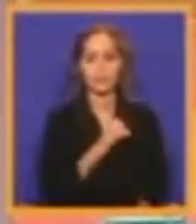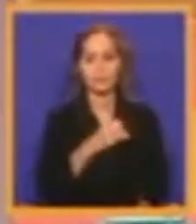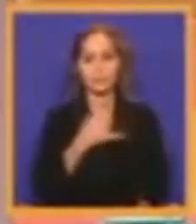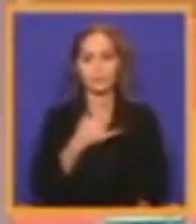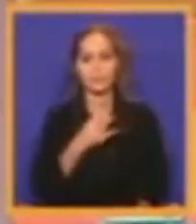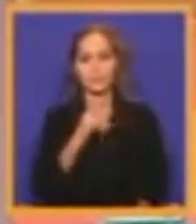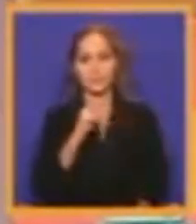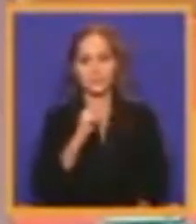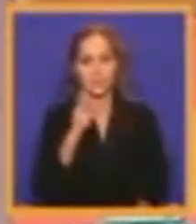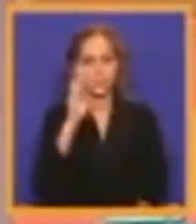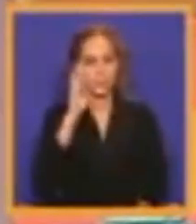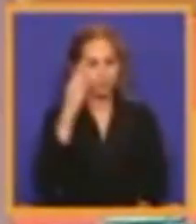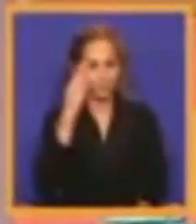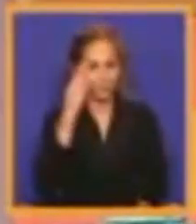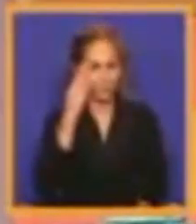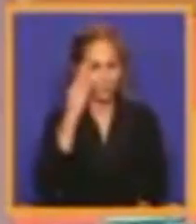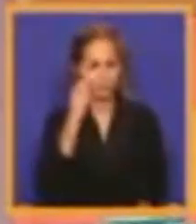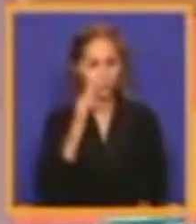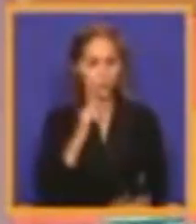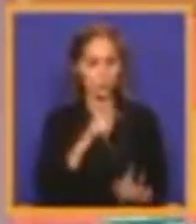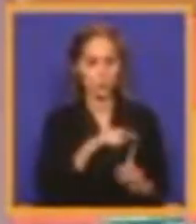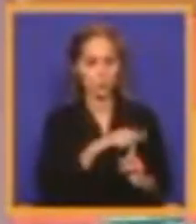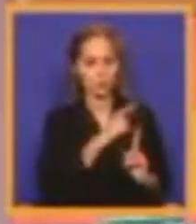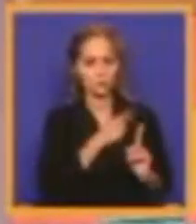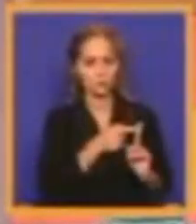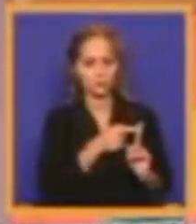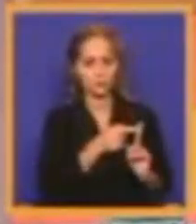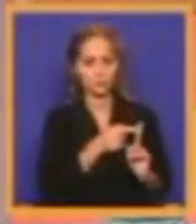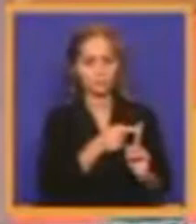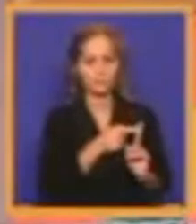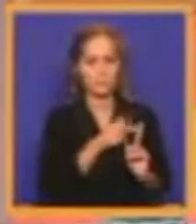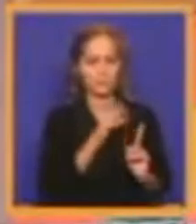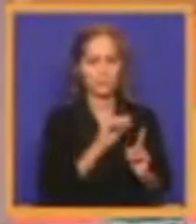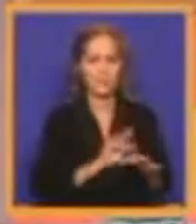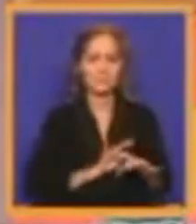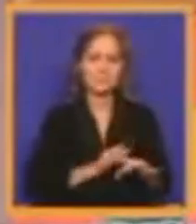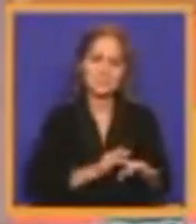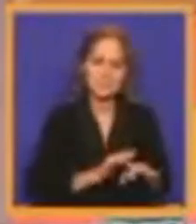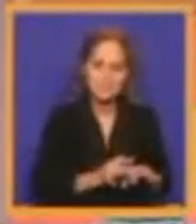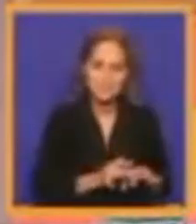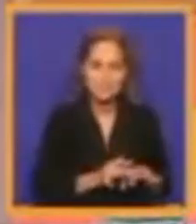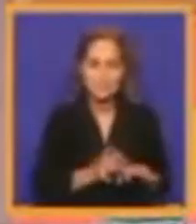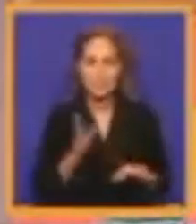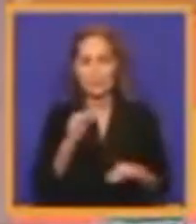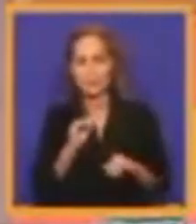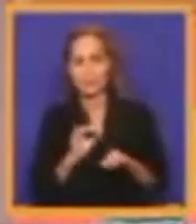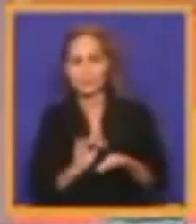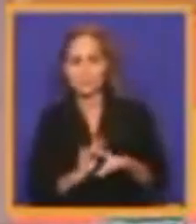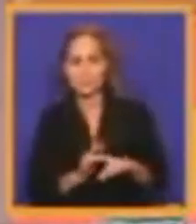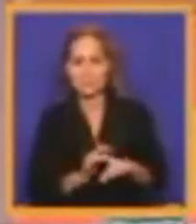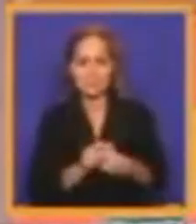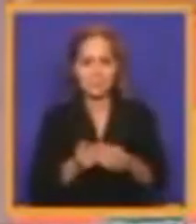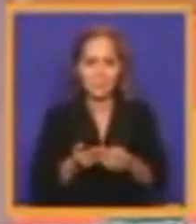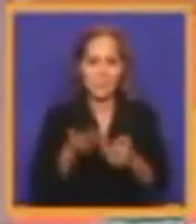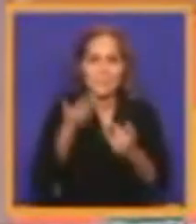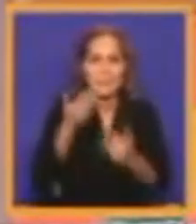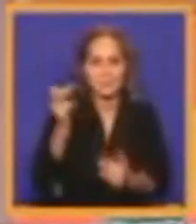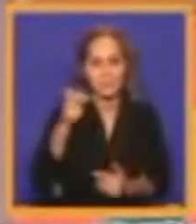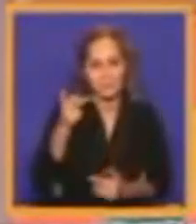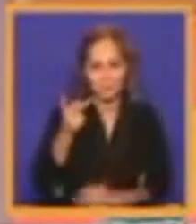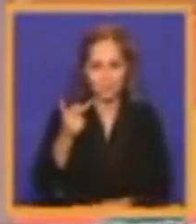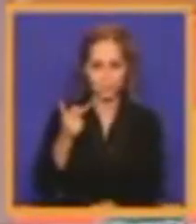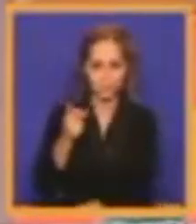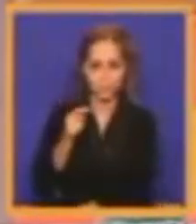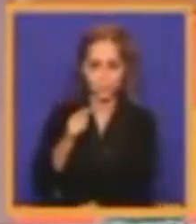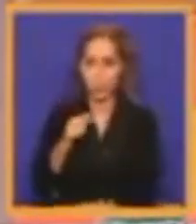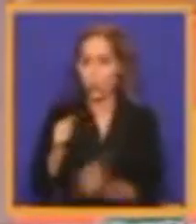23 de fevereiro, esses vão estar um bocadinho mais sensibilizados, mais hipersensíveis, portanto, mais fragilizados. Os